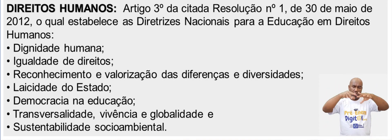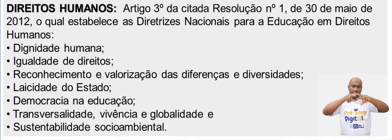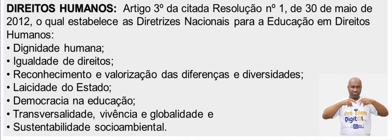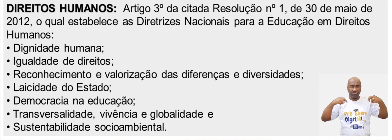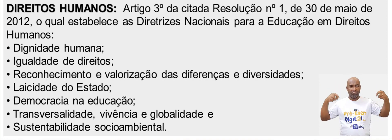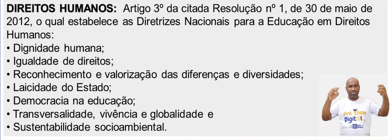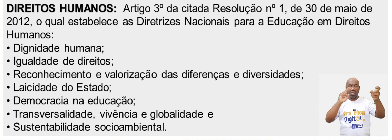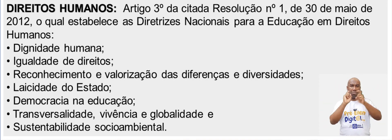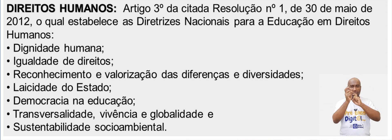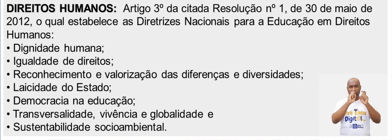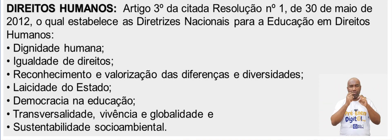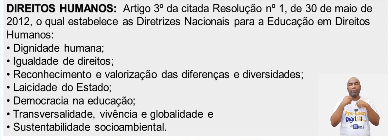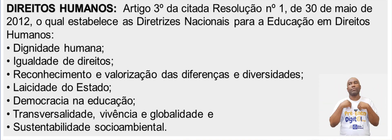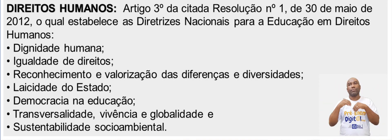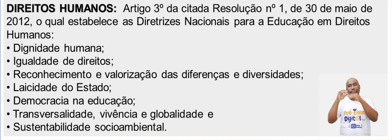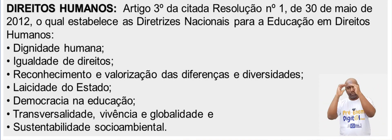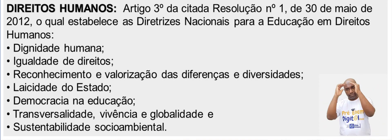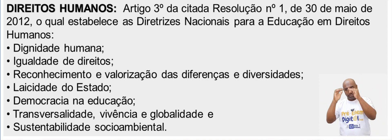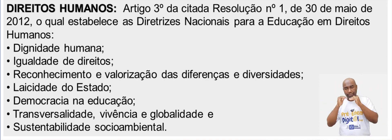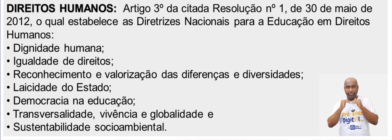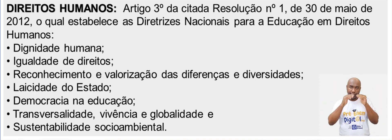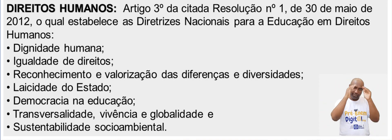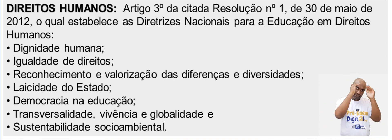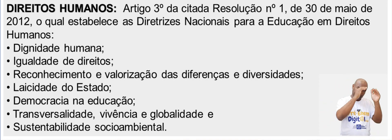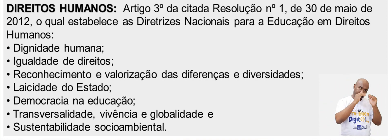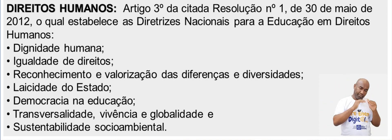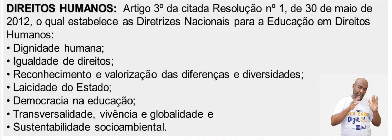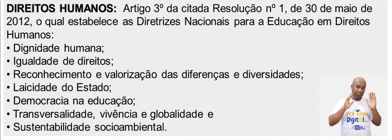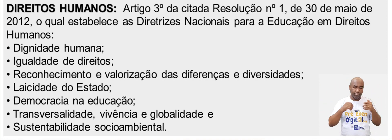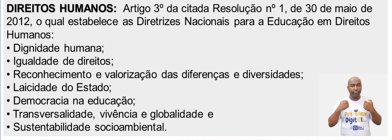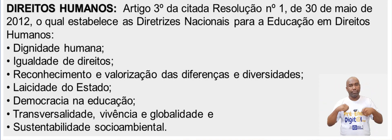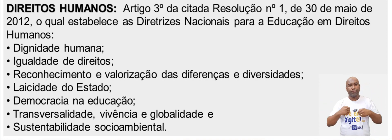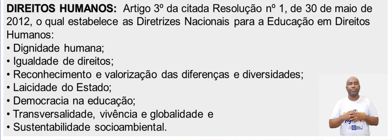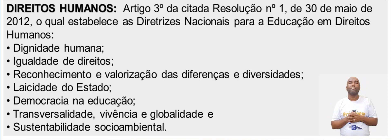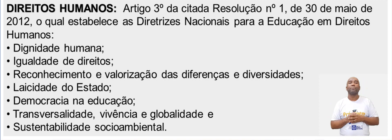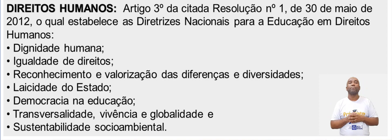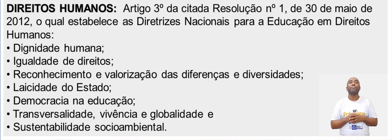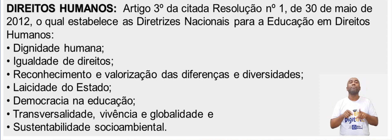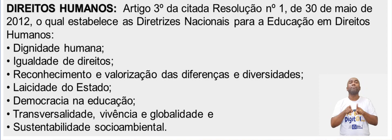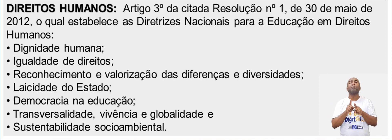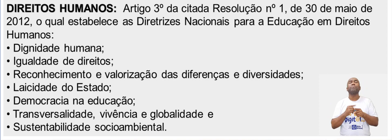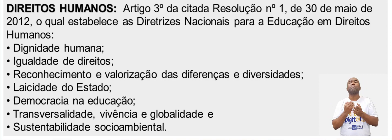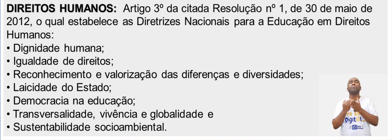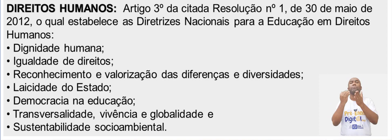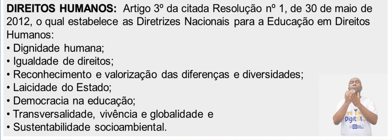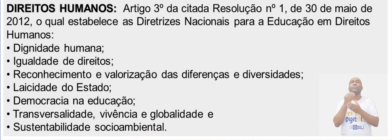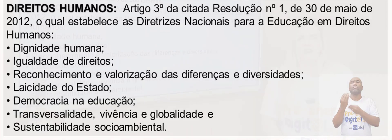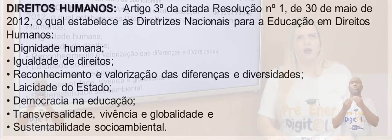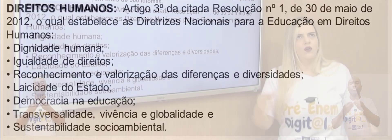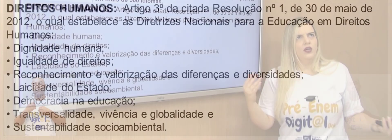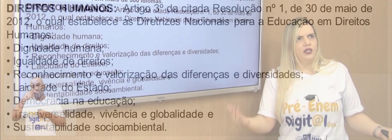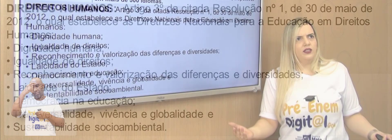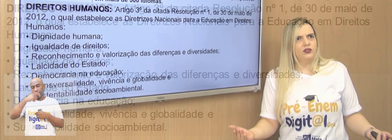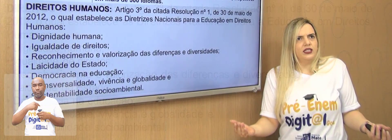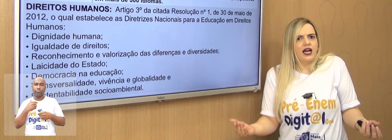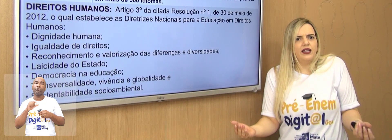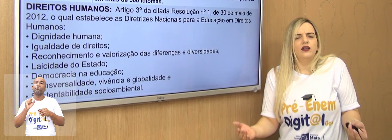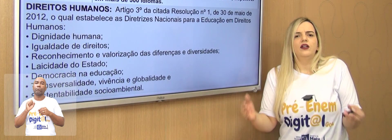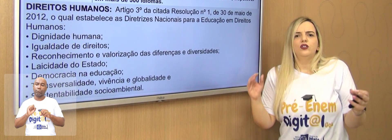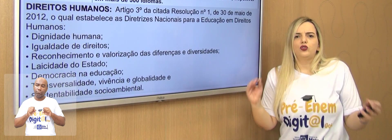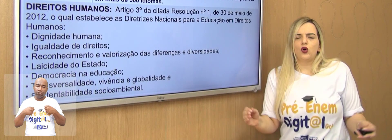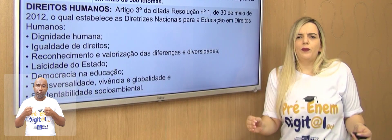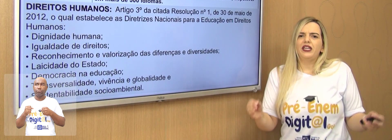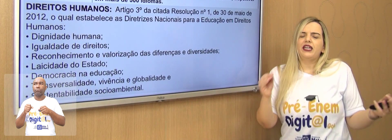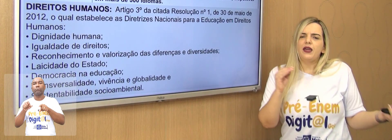transversais. E isso deve ser respeitado, certo? E por fim, sustentabilidade socioambiental. Então, se